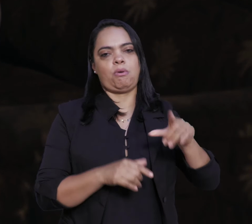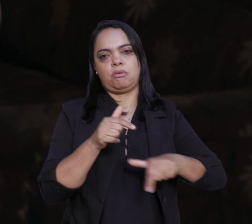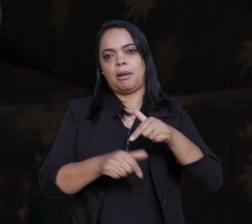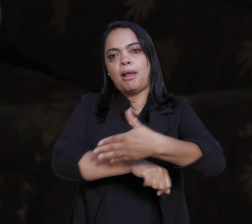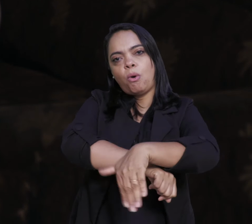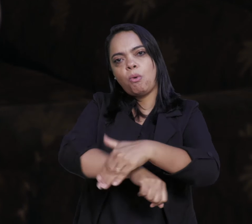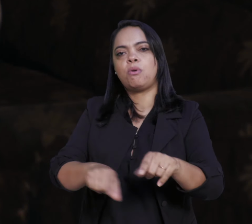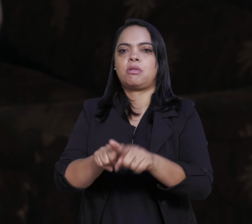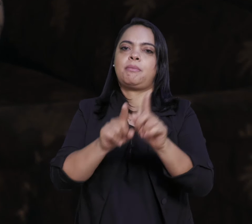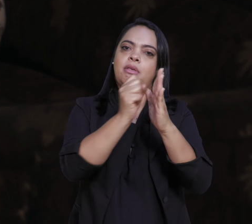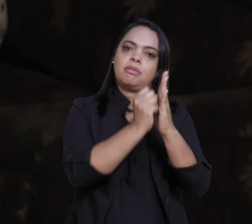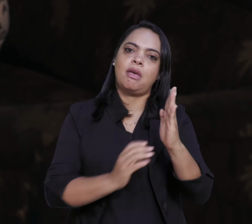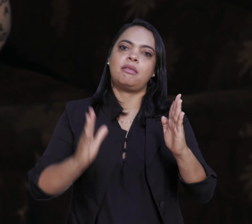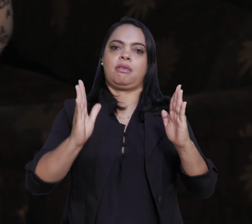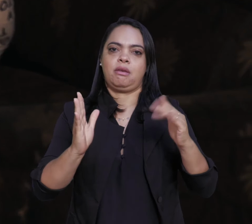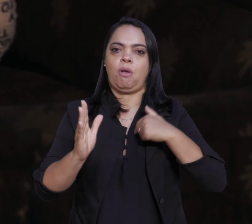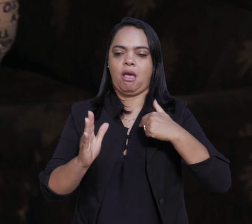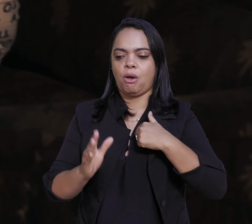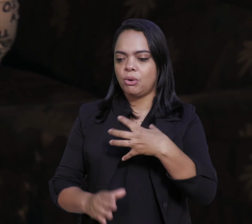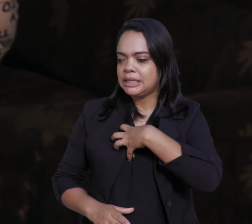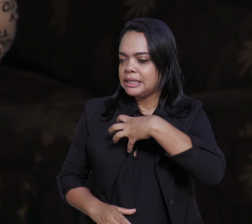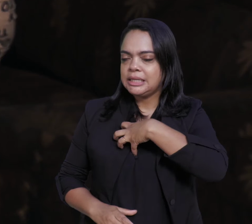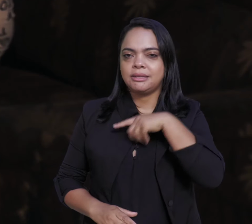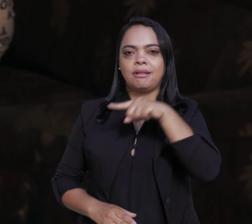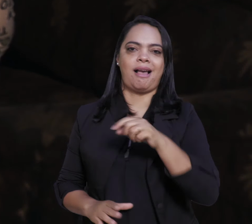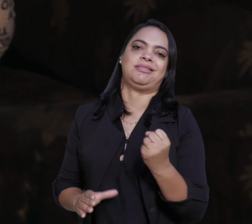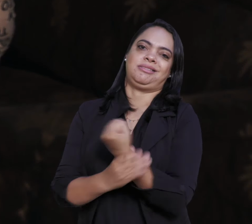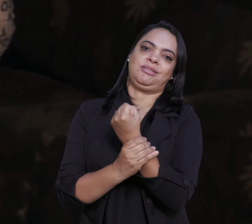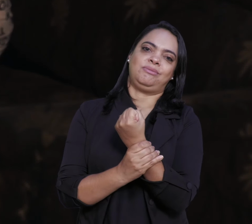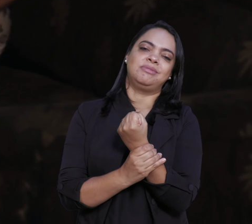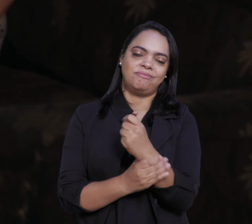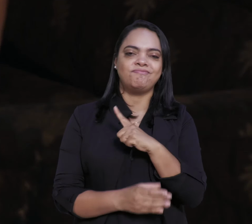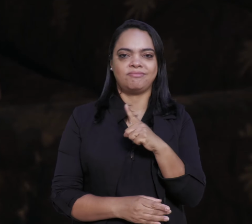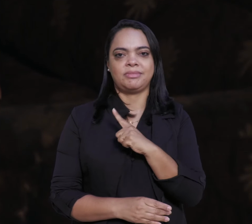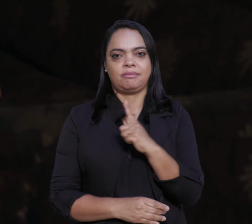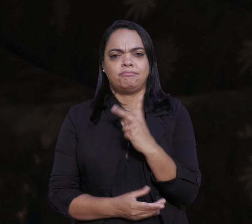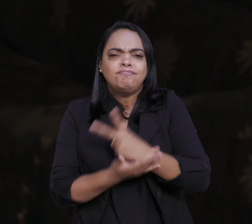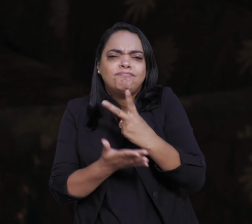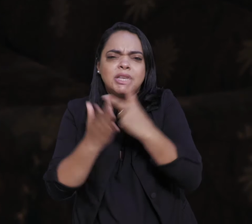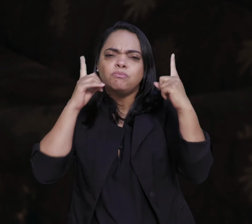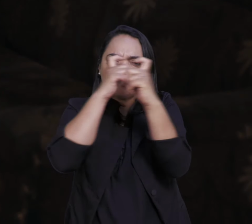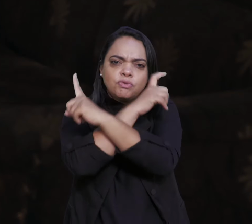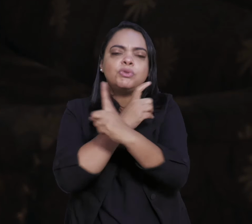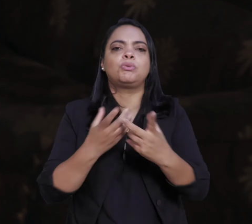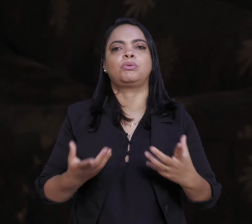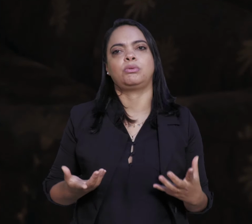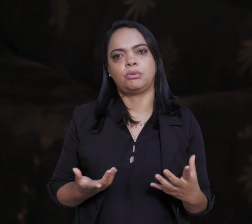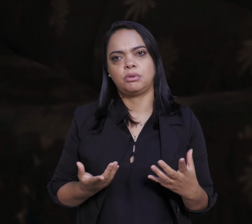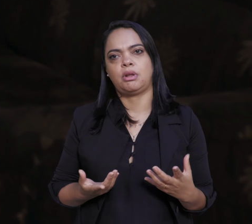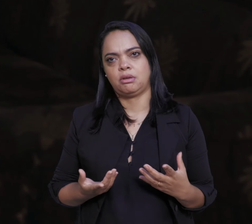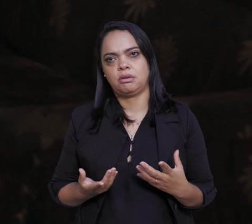terreiro, porque são espaços onde eu sou segura, onde eu me sinto segura, mesmo com todas as